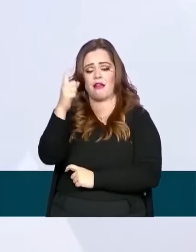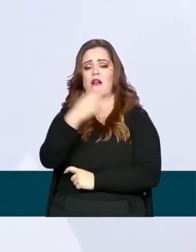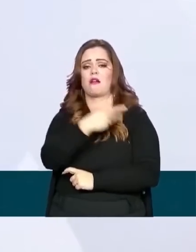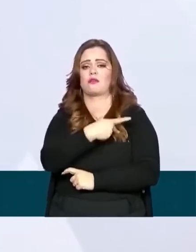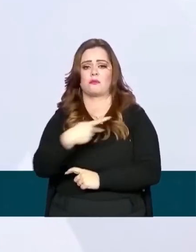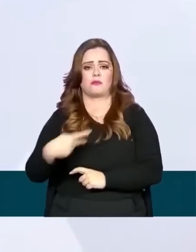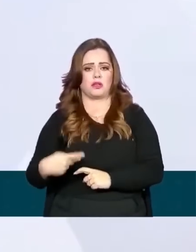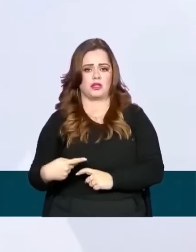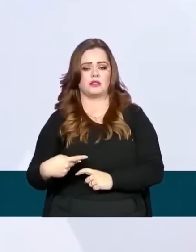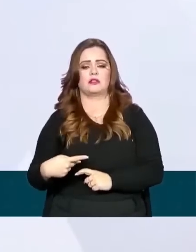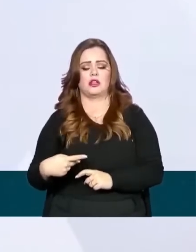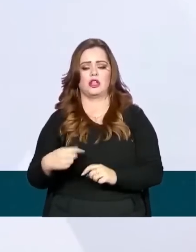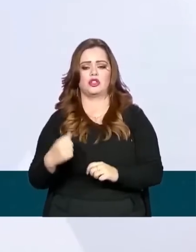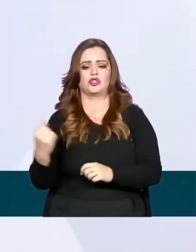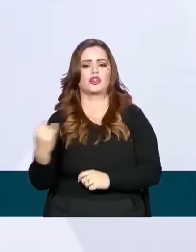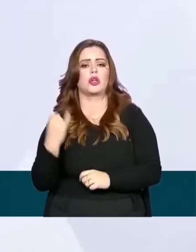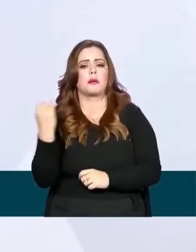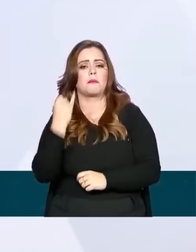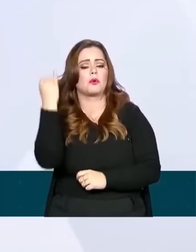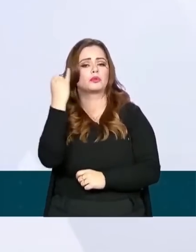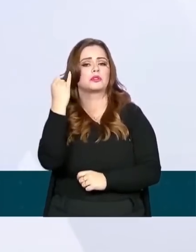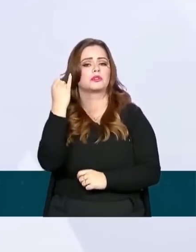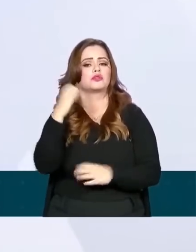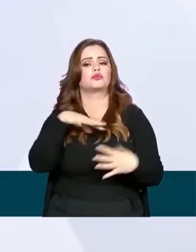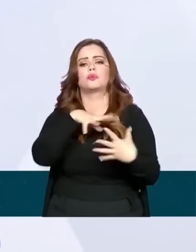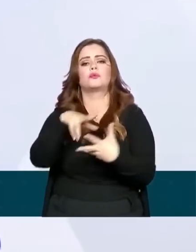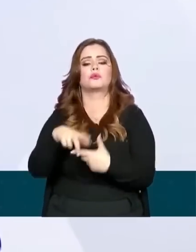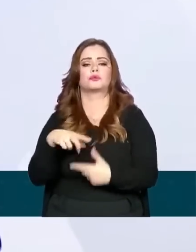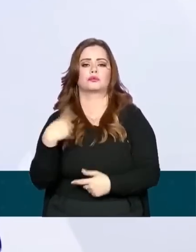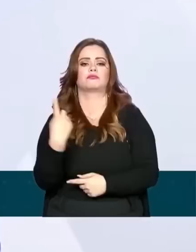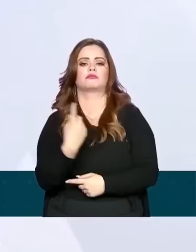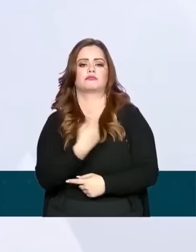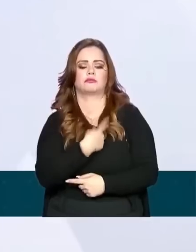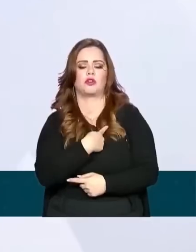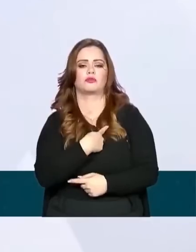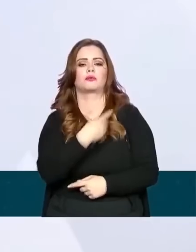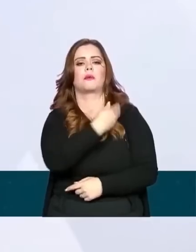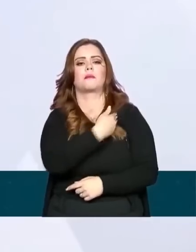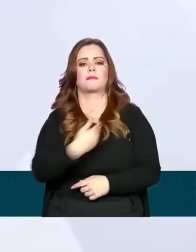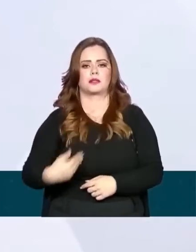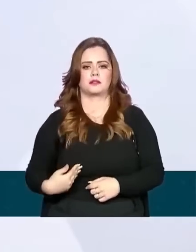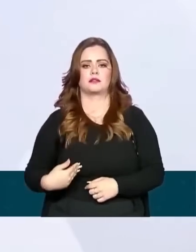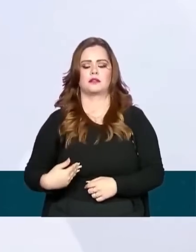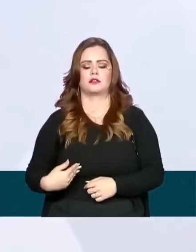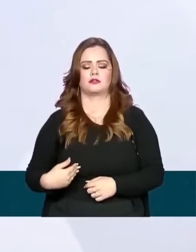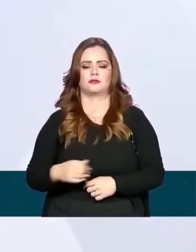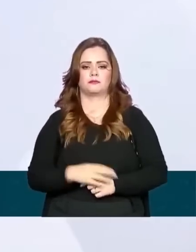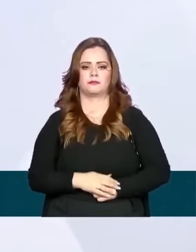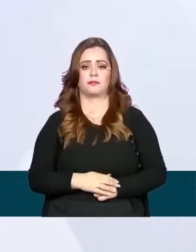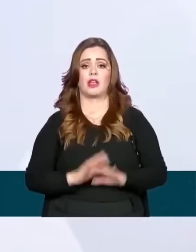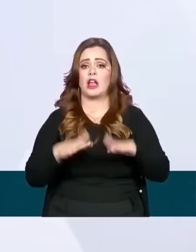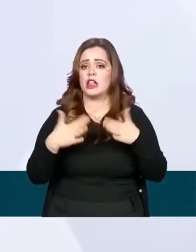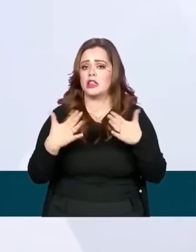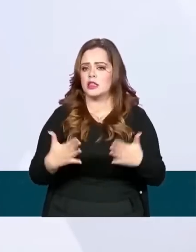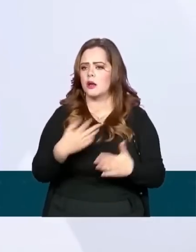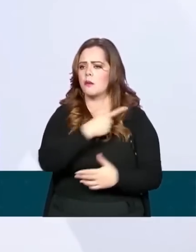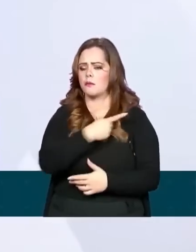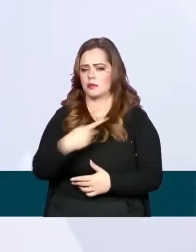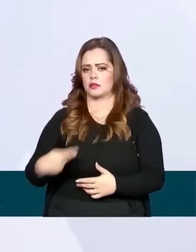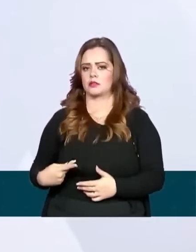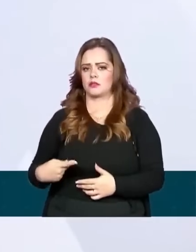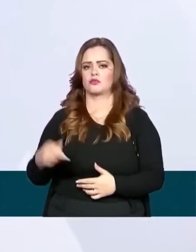dos maiores líderes políticos do mundo e, para nossa sorte, o nosso presidente. Portanto, presidente